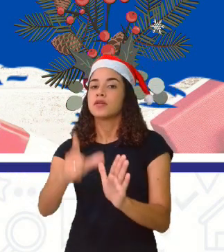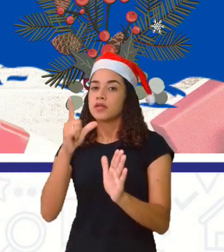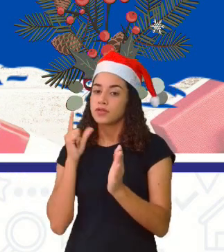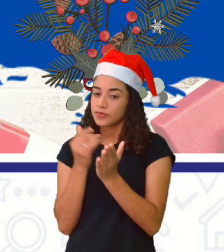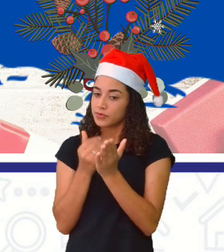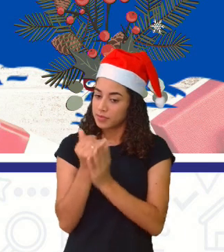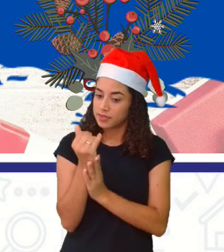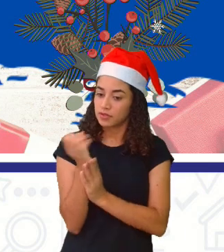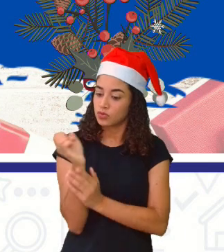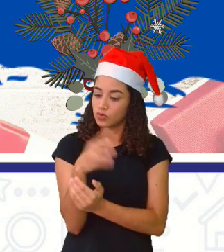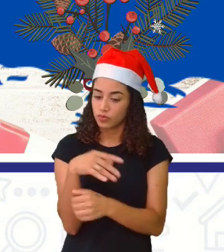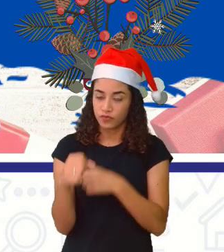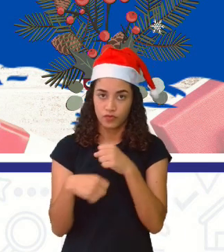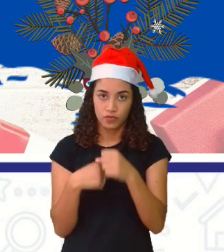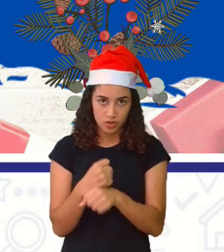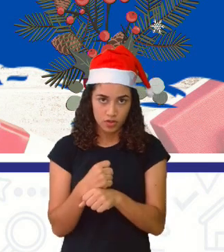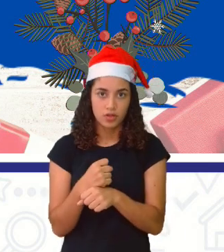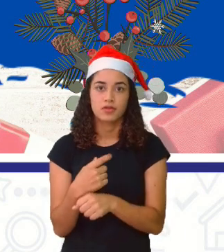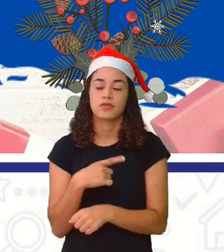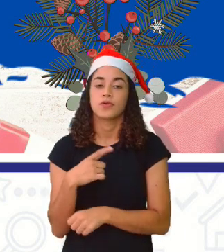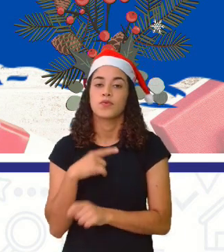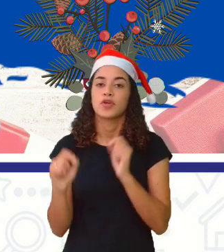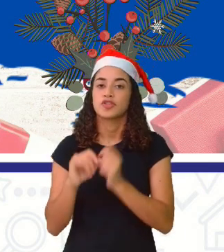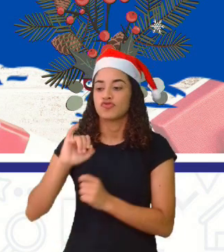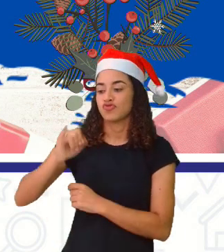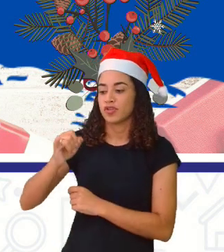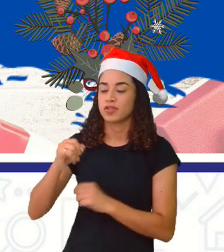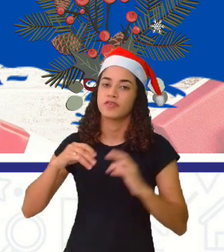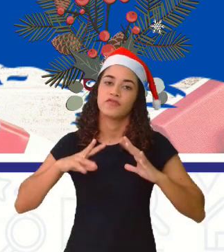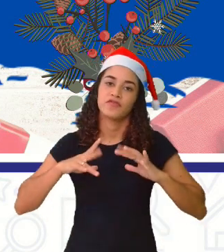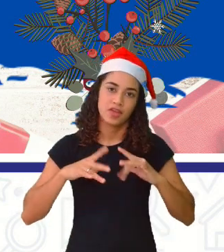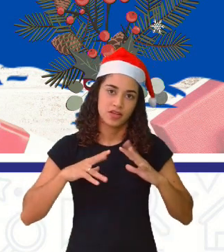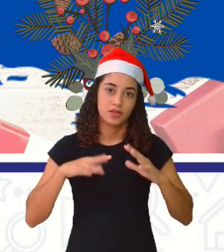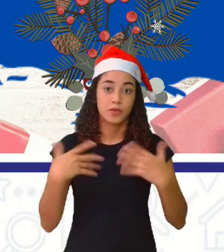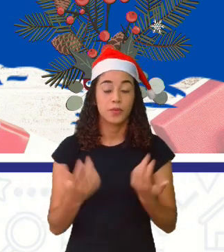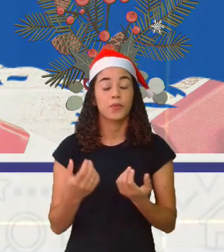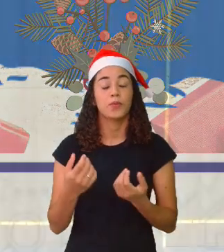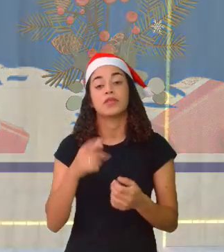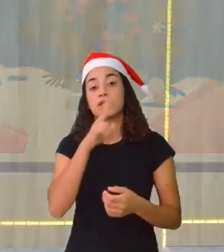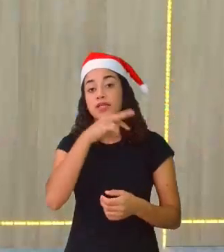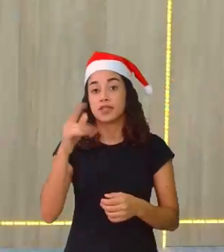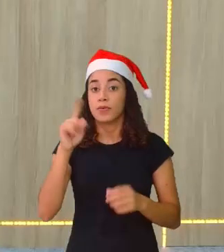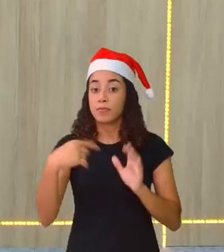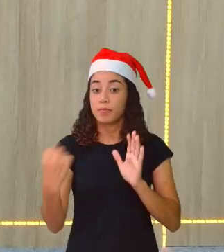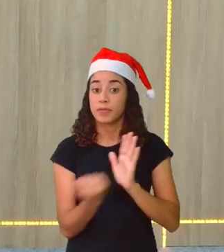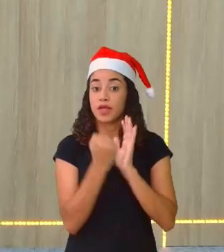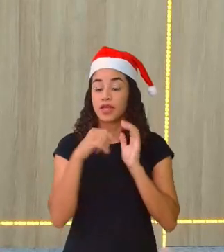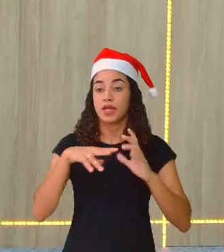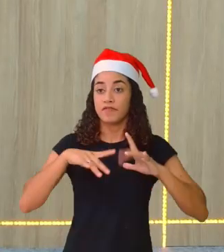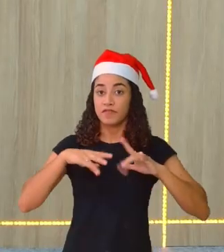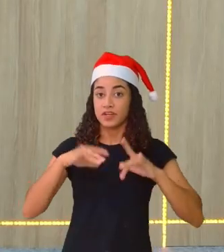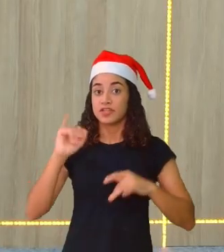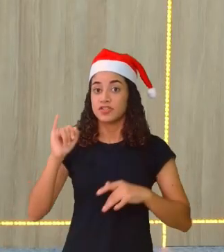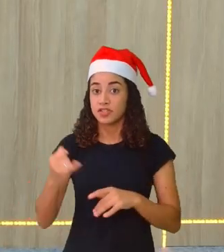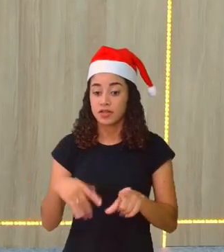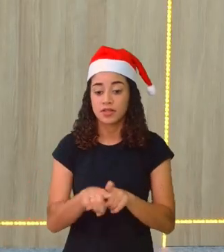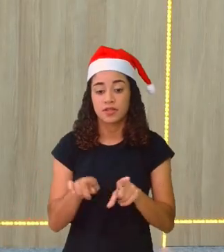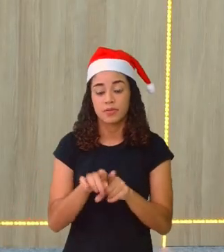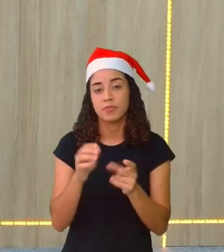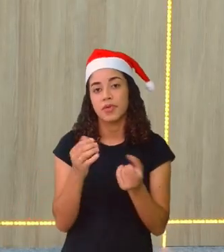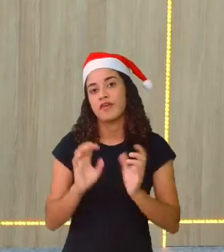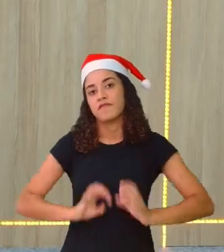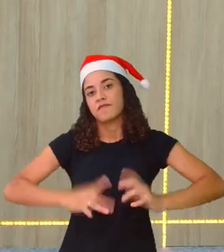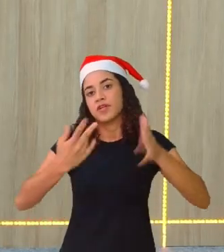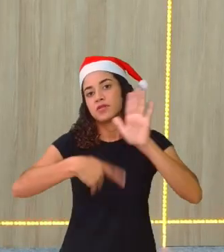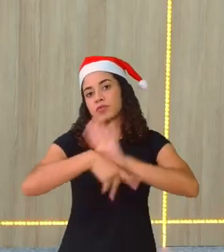mês de janeiro aí de férias, né? Então, Natal marca as festividades de fim de ano e início das férias de janeiro, né?